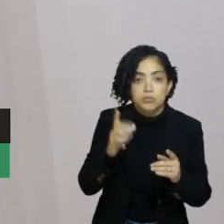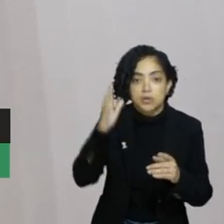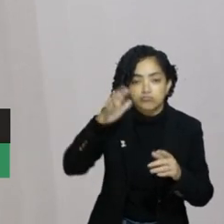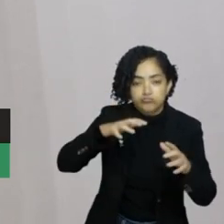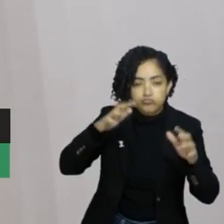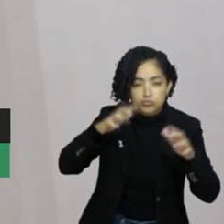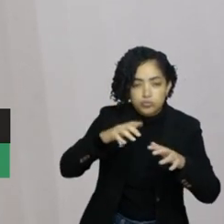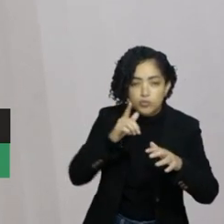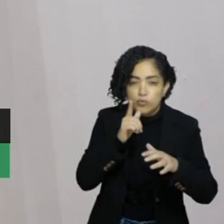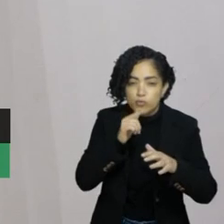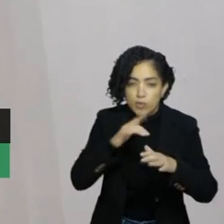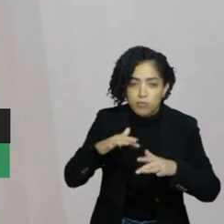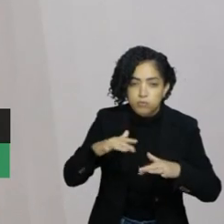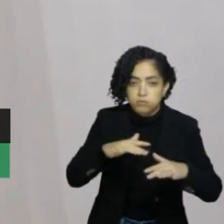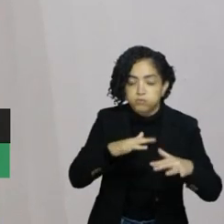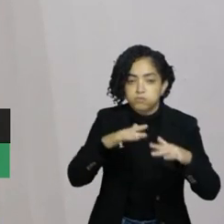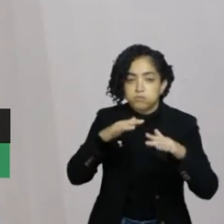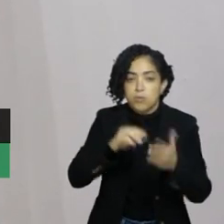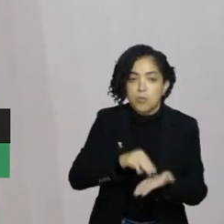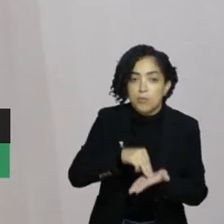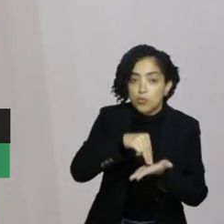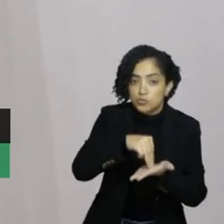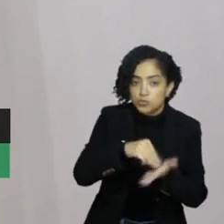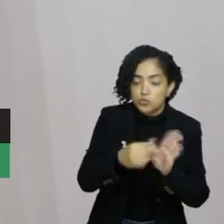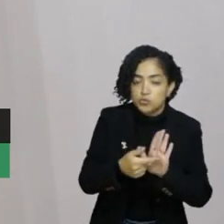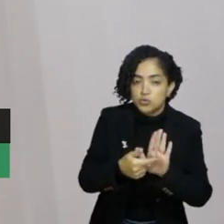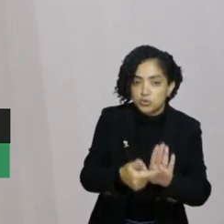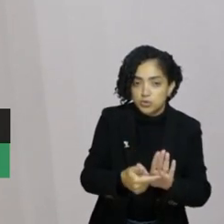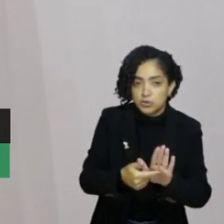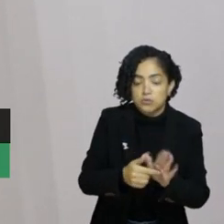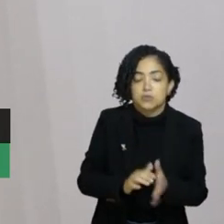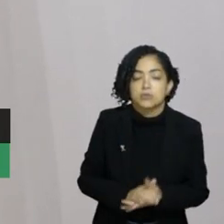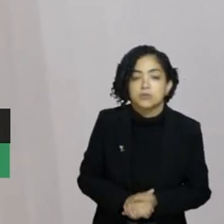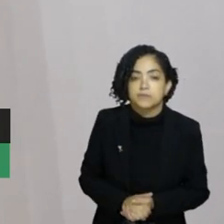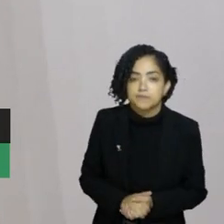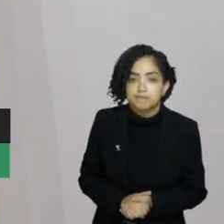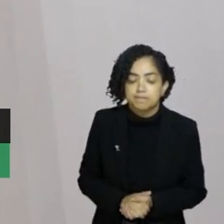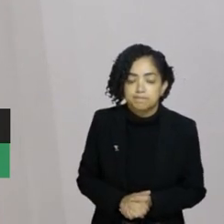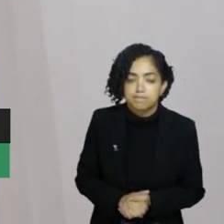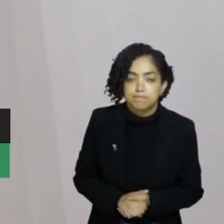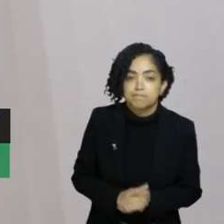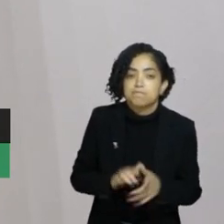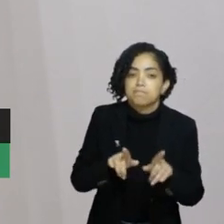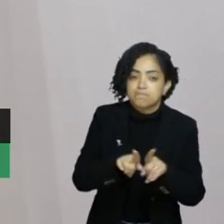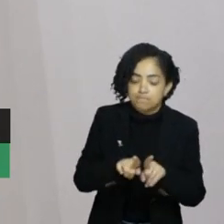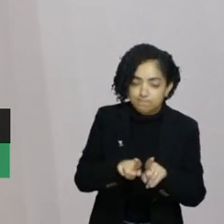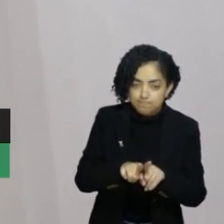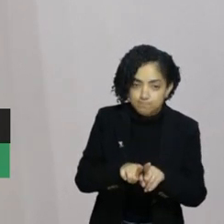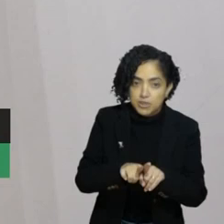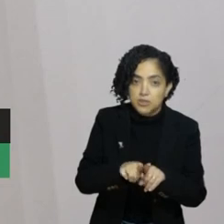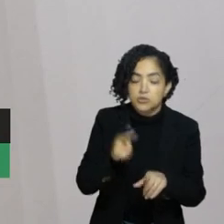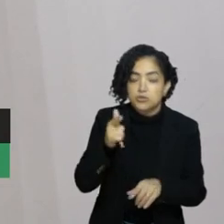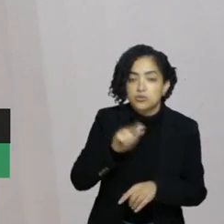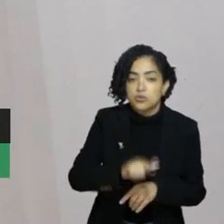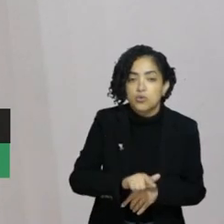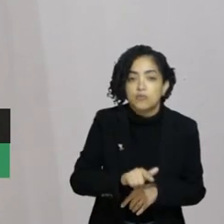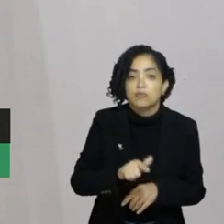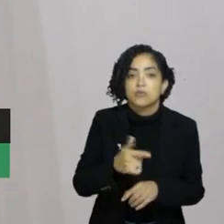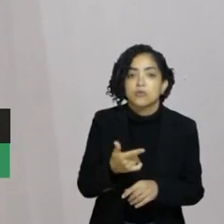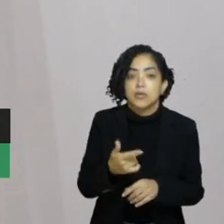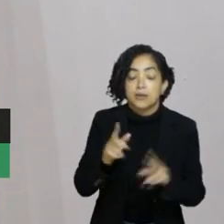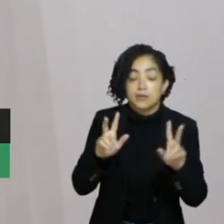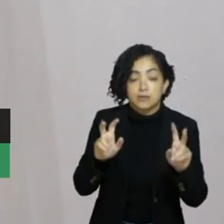de moções e de indicações do nosso gabinete. Também tenho repetido este